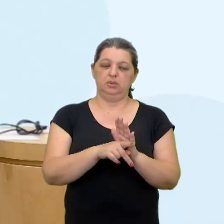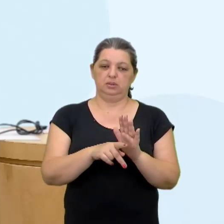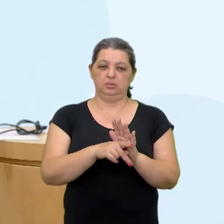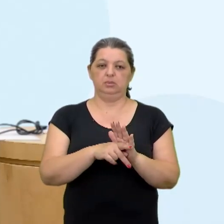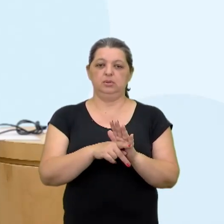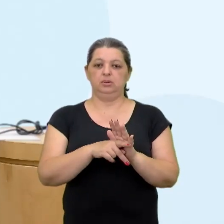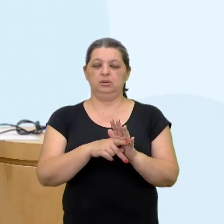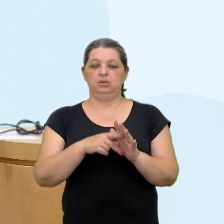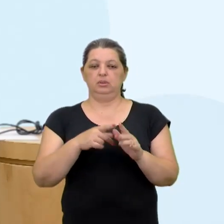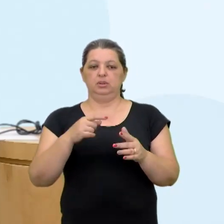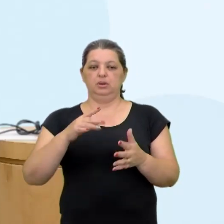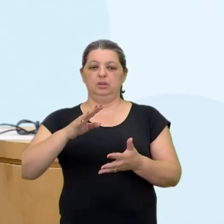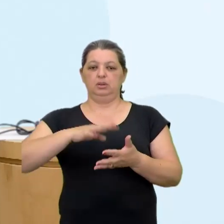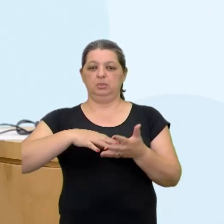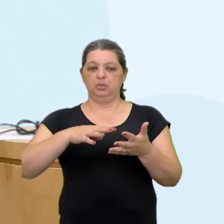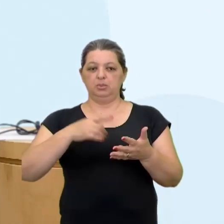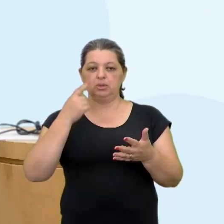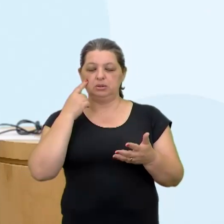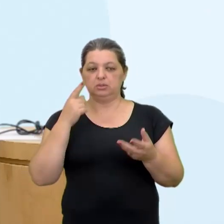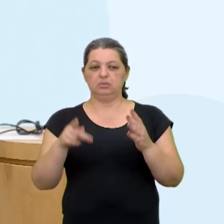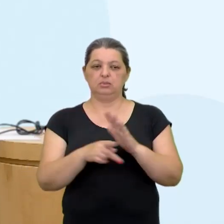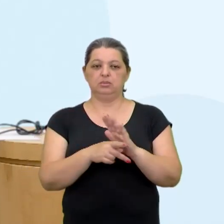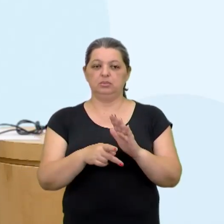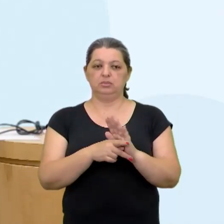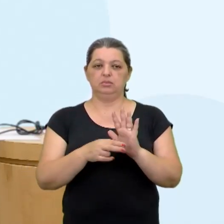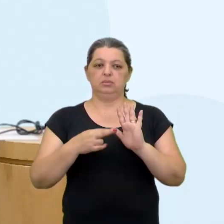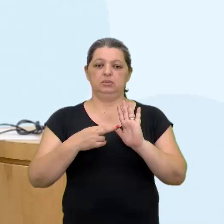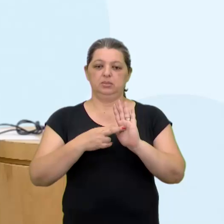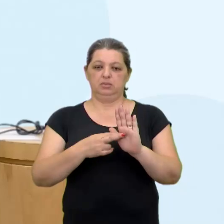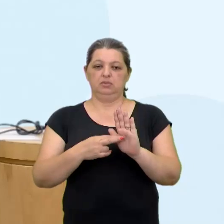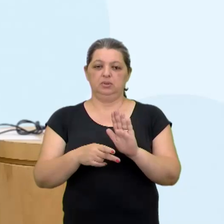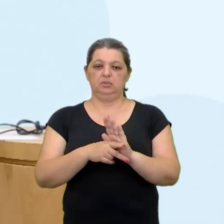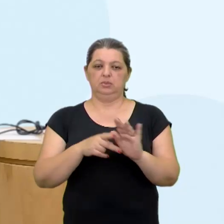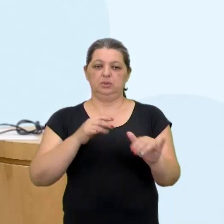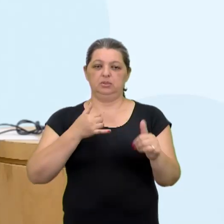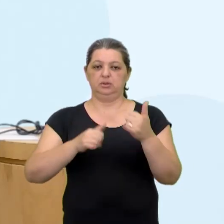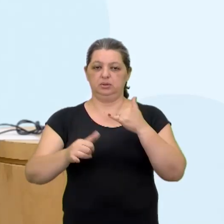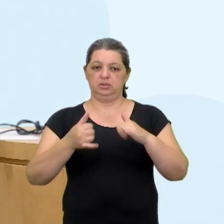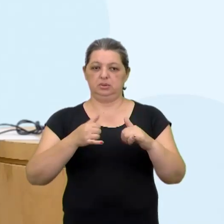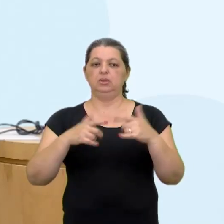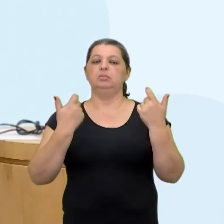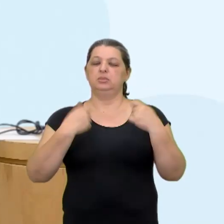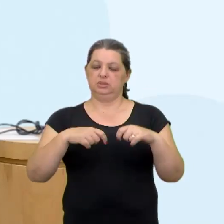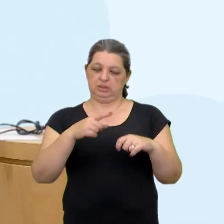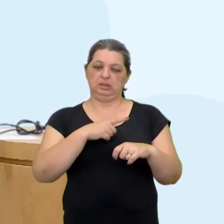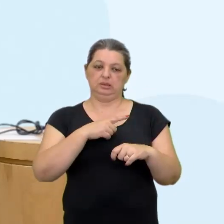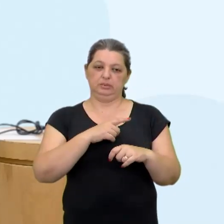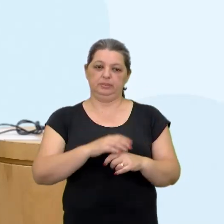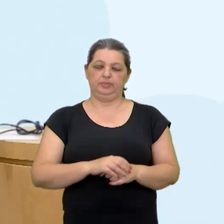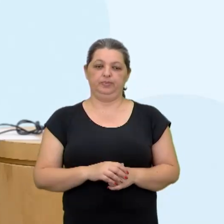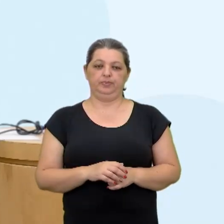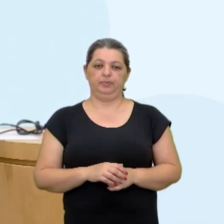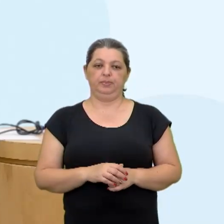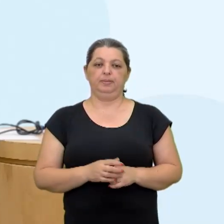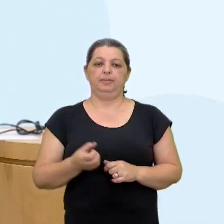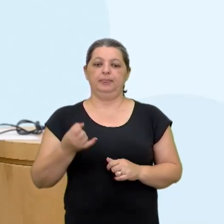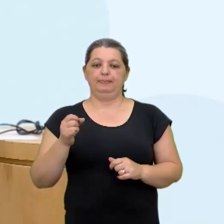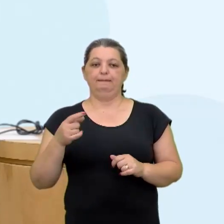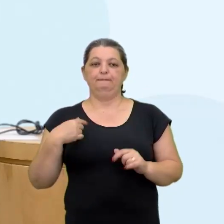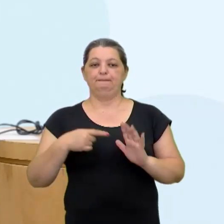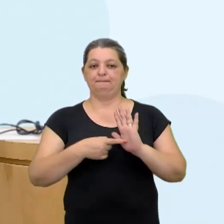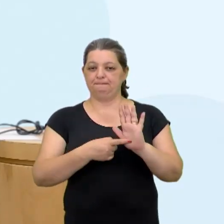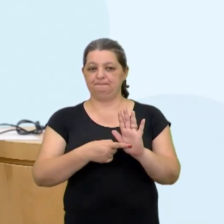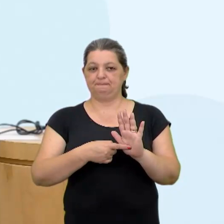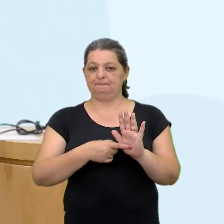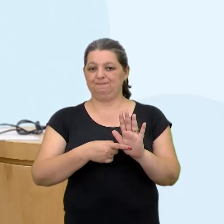analógica, né? Ele faz ali uma leitura de referência de voltagem, mas você tem que ter essa referência, tá? Então, se você tá colocando uma coisa ali que